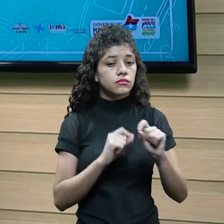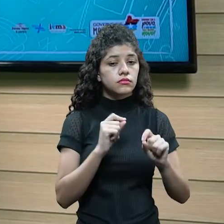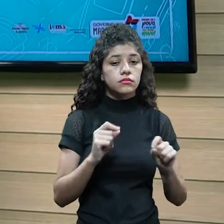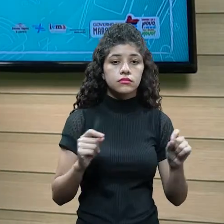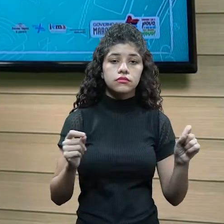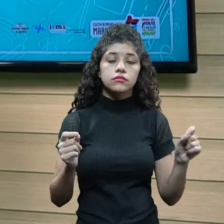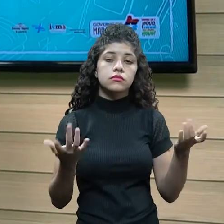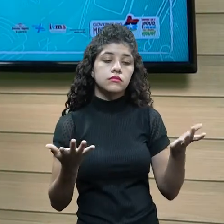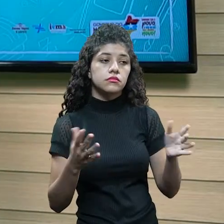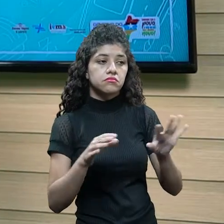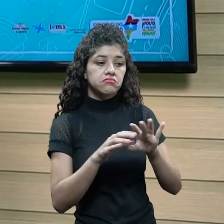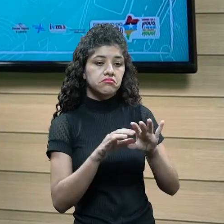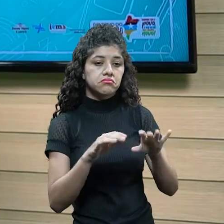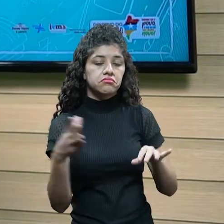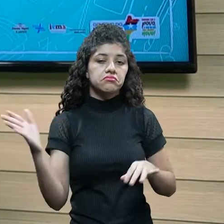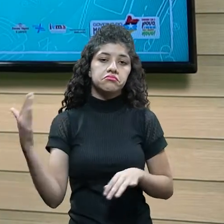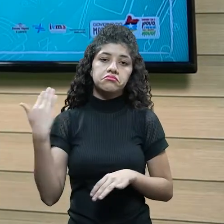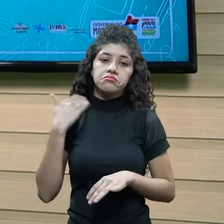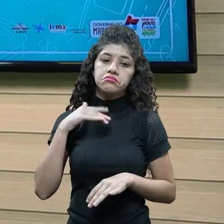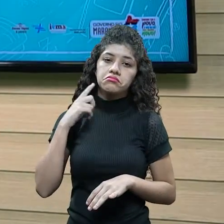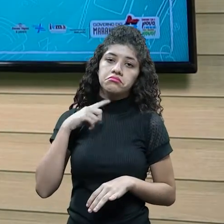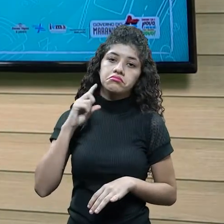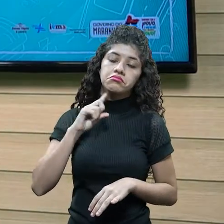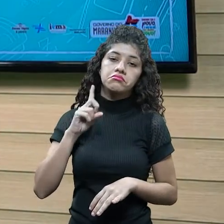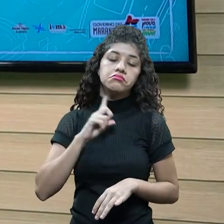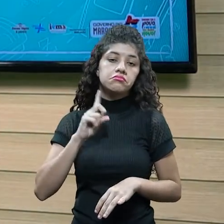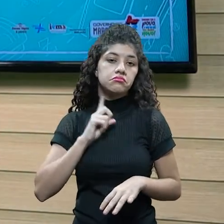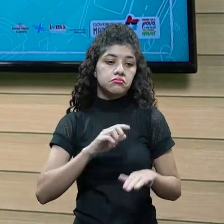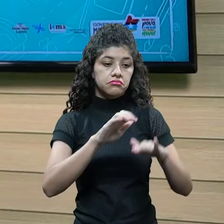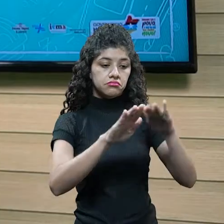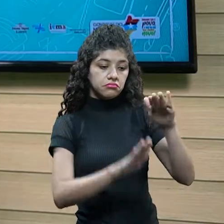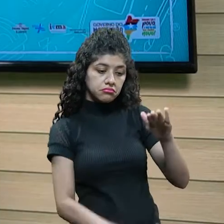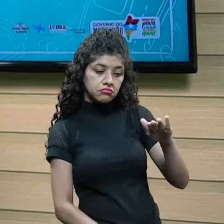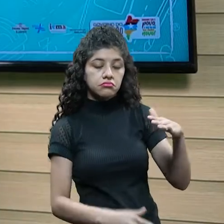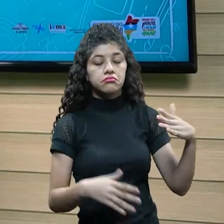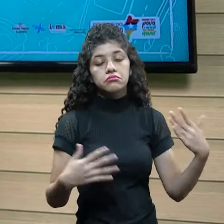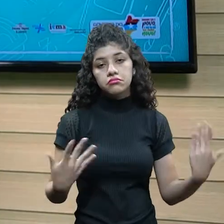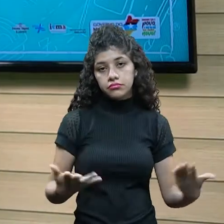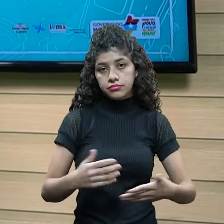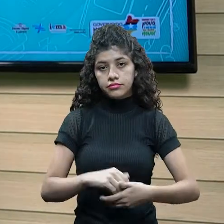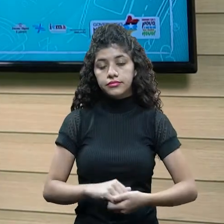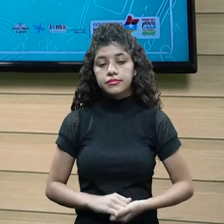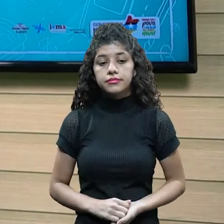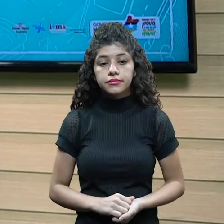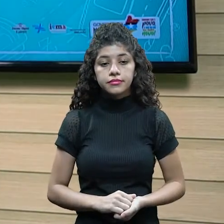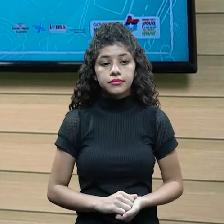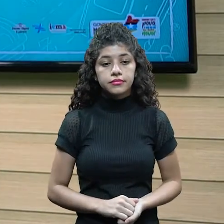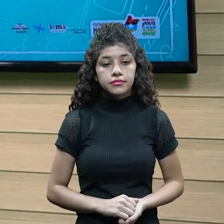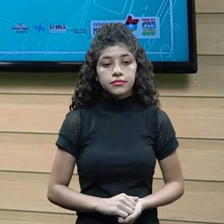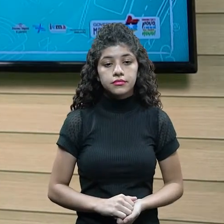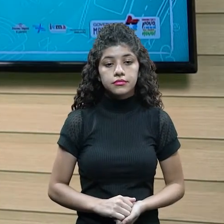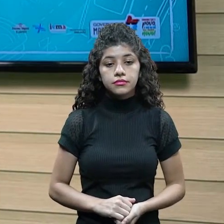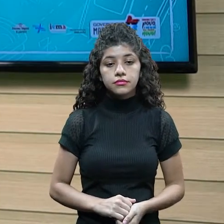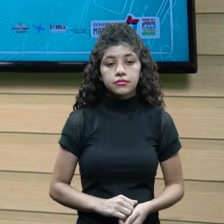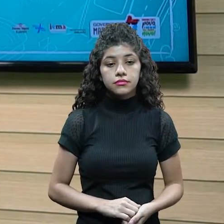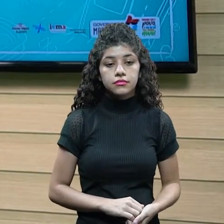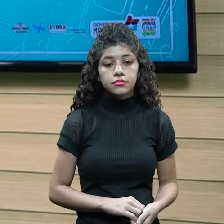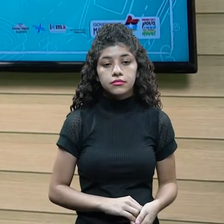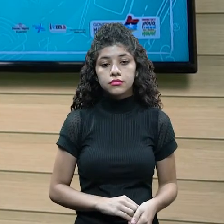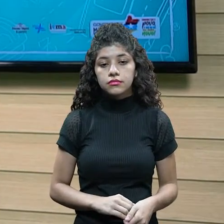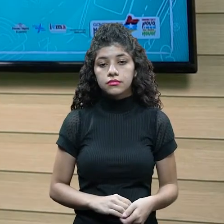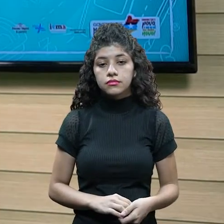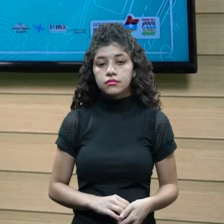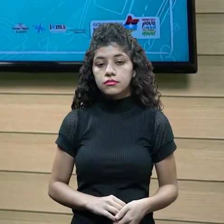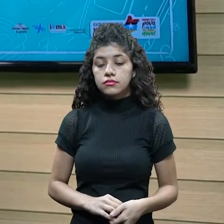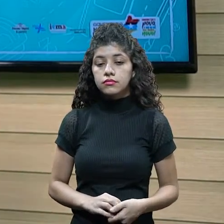time ser rebaixado, né? Do Flamengo ser rebaixado, do Vasco ser rebaixado, do Fluminense ser rebaixado, do Palmeiras, porque isso nunca acontece com ele, é